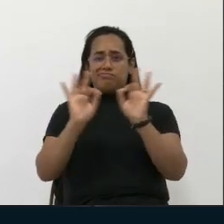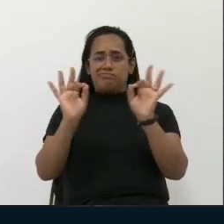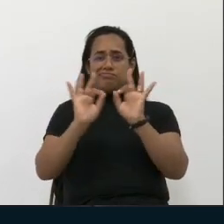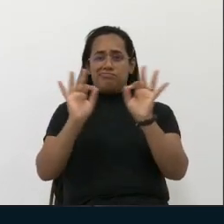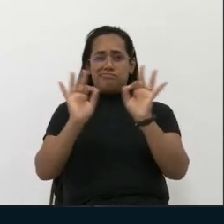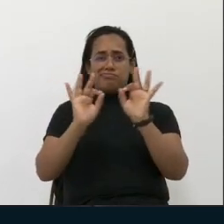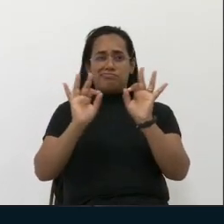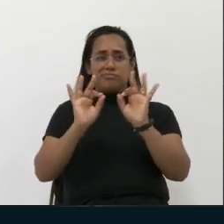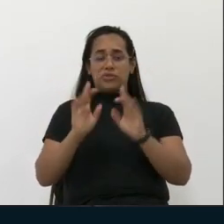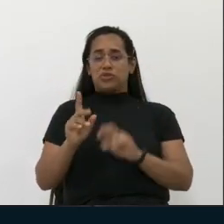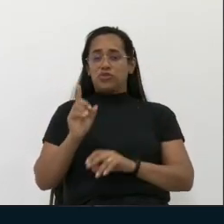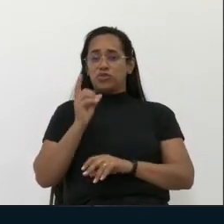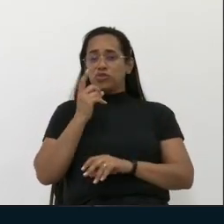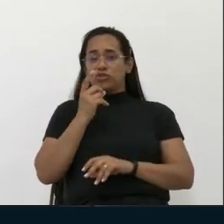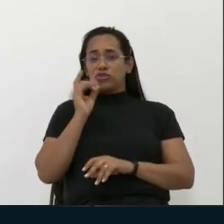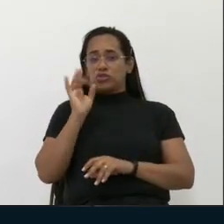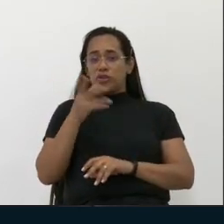PT.